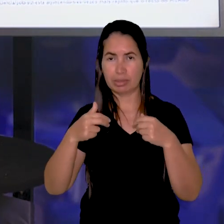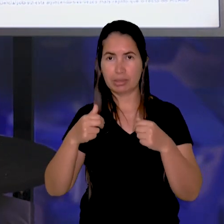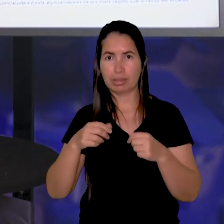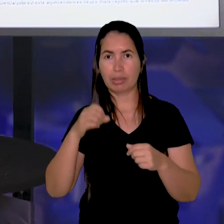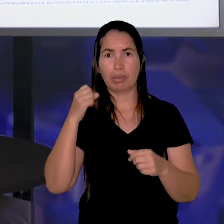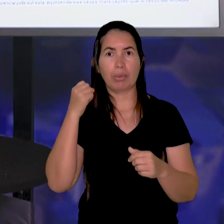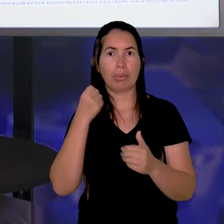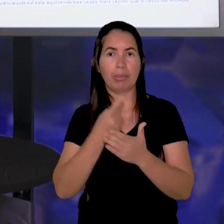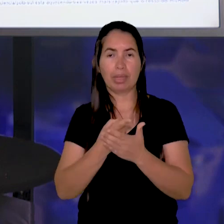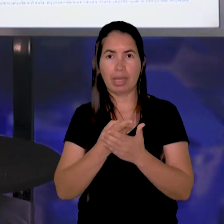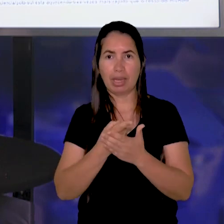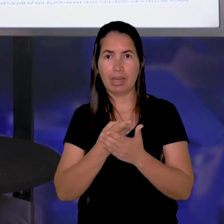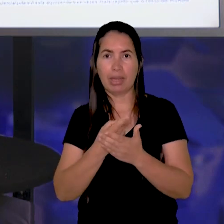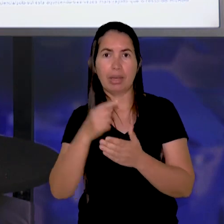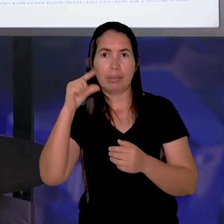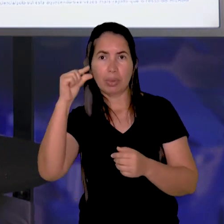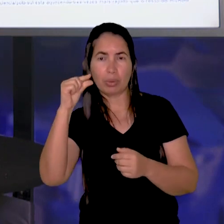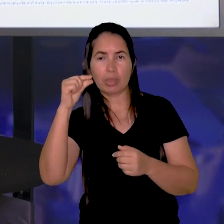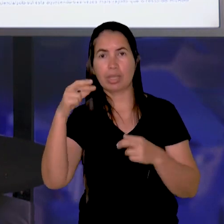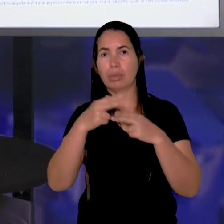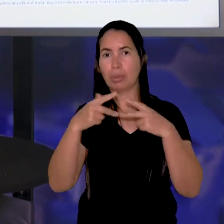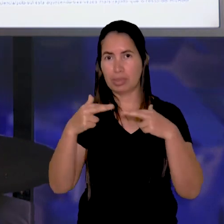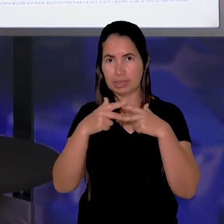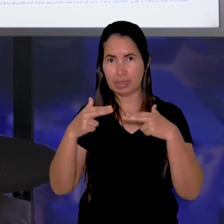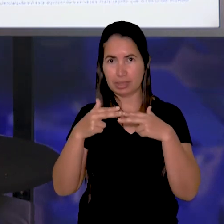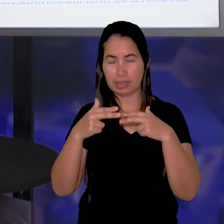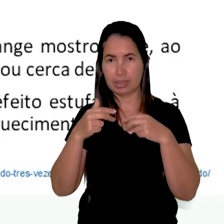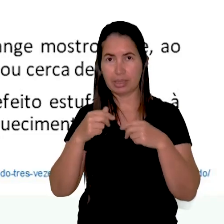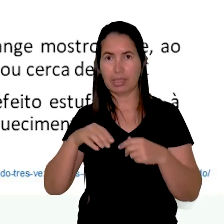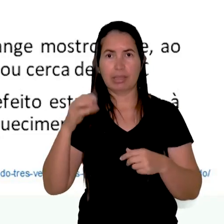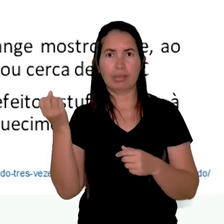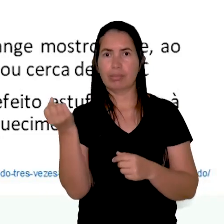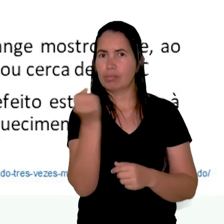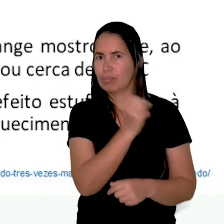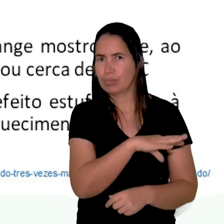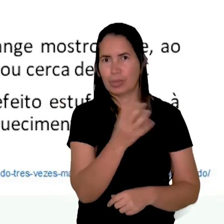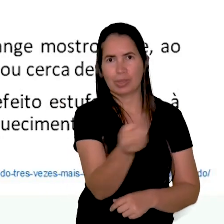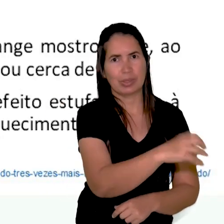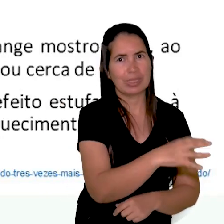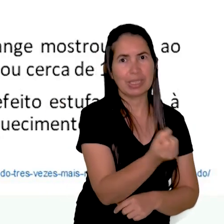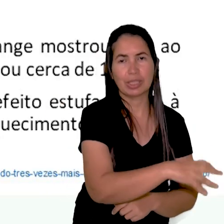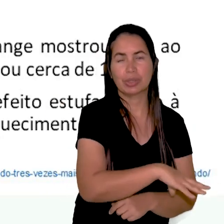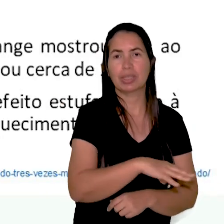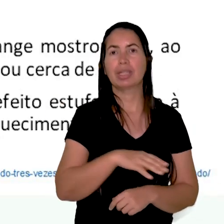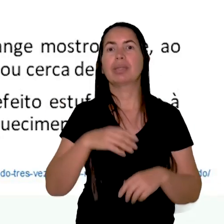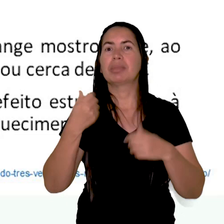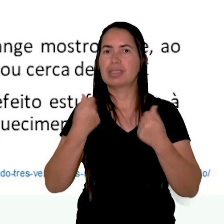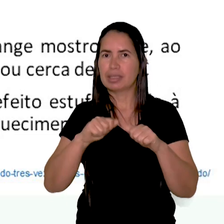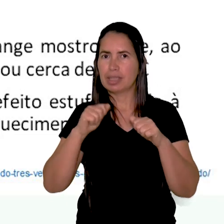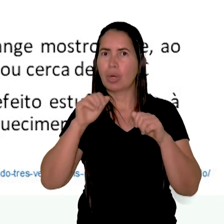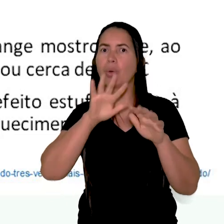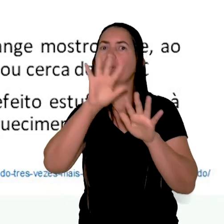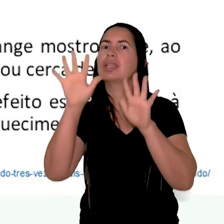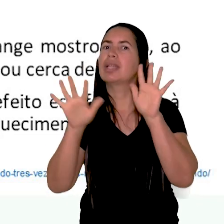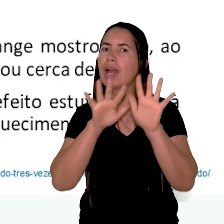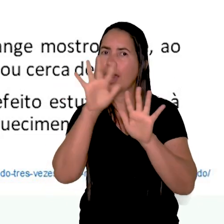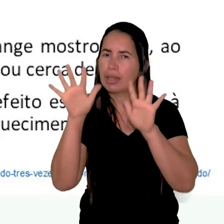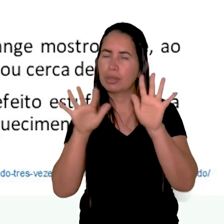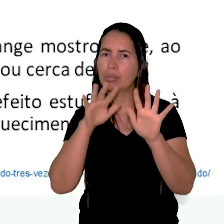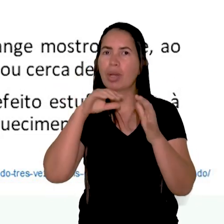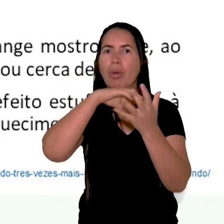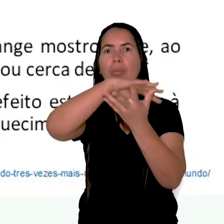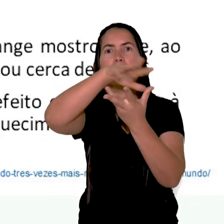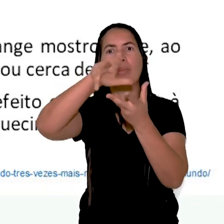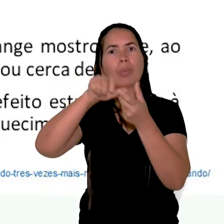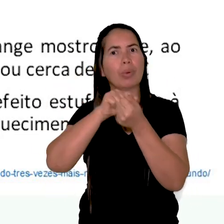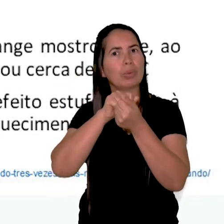comprar menos coisas desnecessárias para estar jogando no lixo. Vamos ter esse cuidado para que o nosso